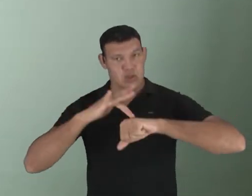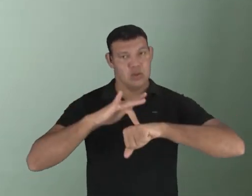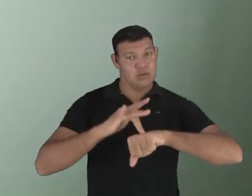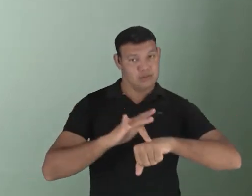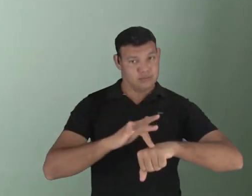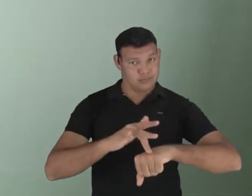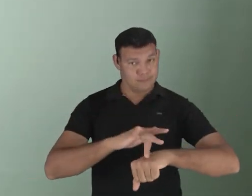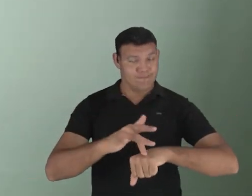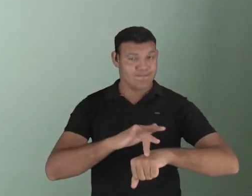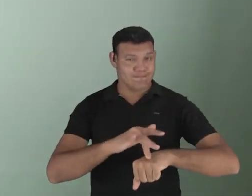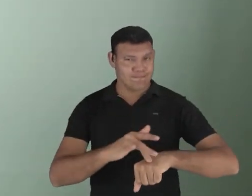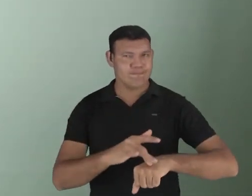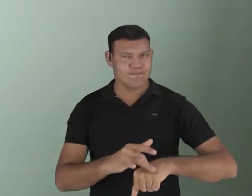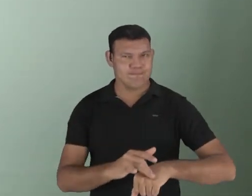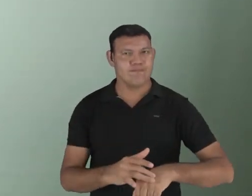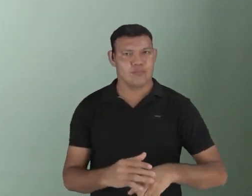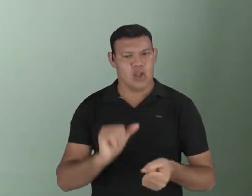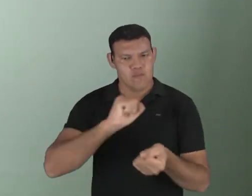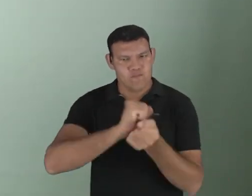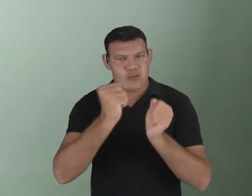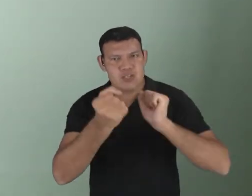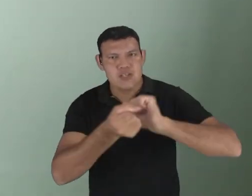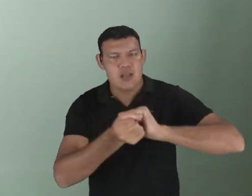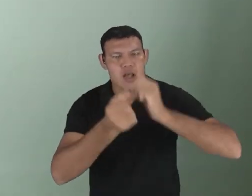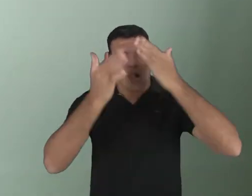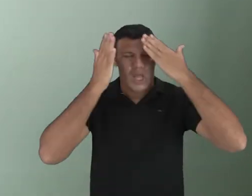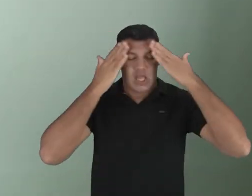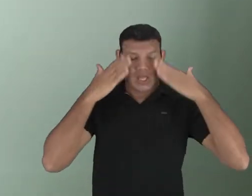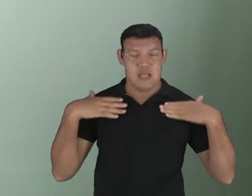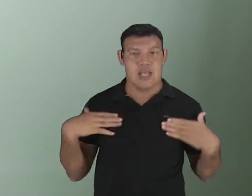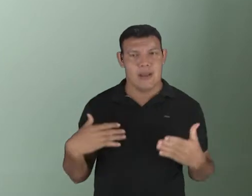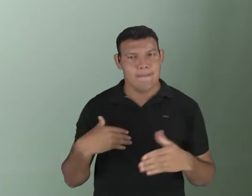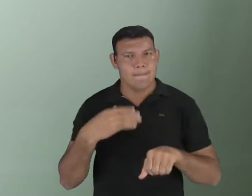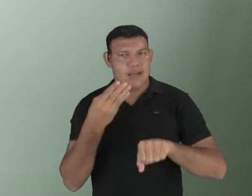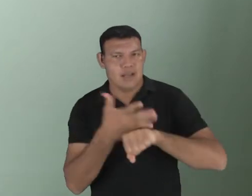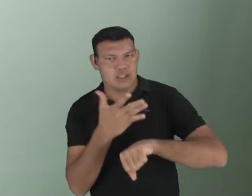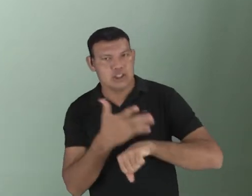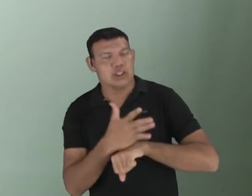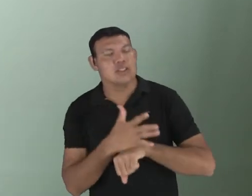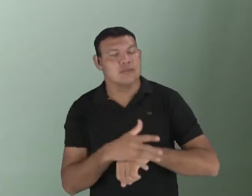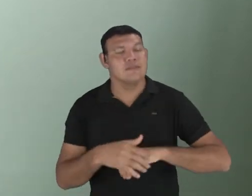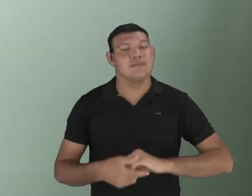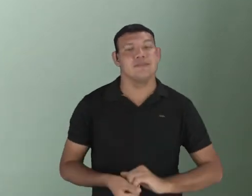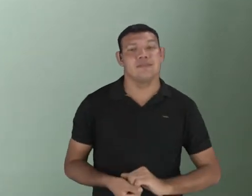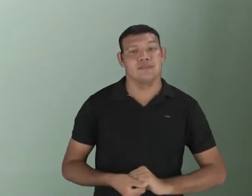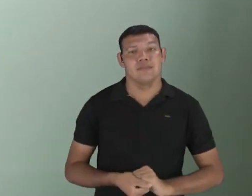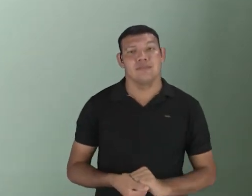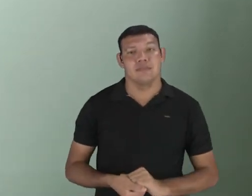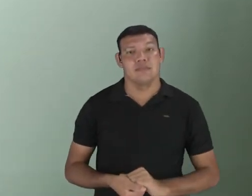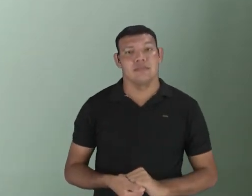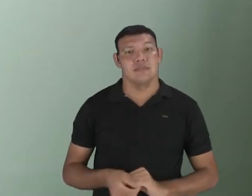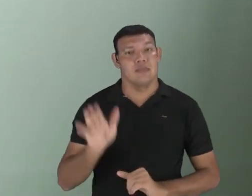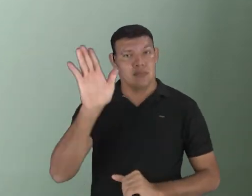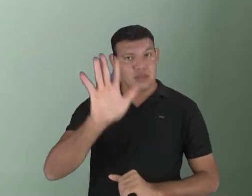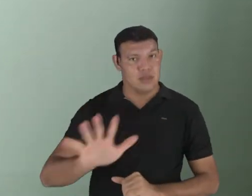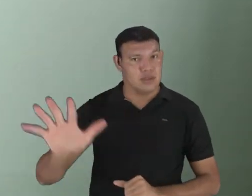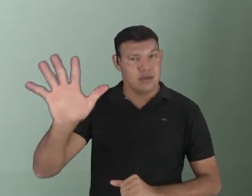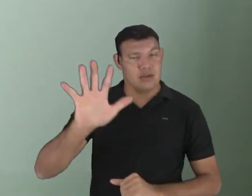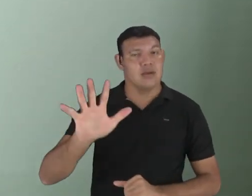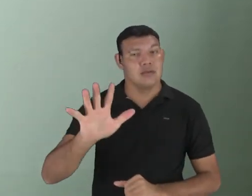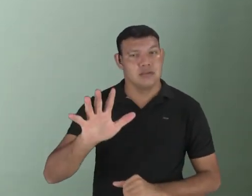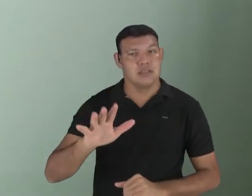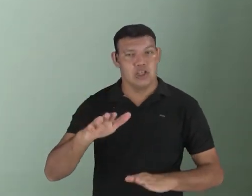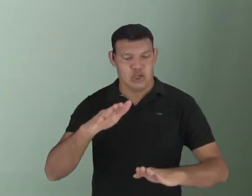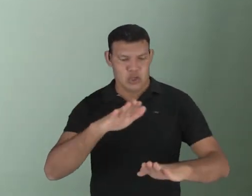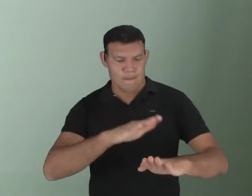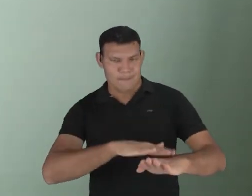e aí eles vão ter esse condicionamento, vão começar a condicionar e treinar o seu próprio corpo. E, geralmente, os